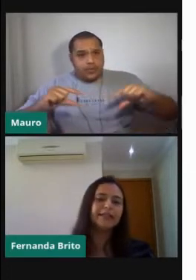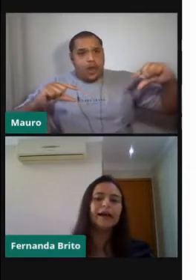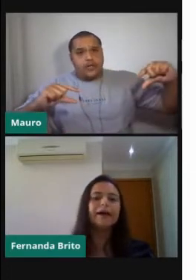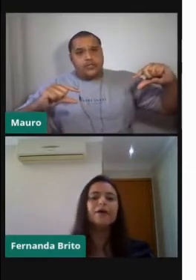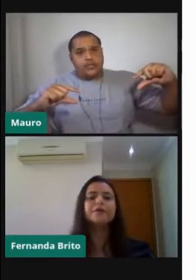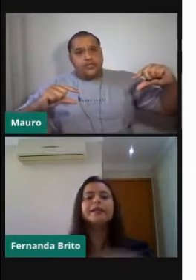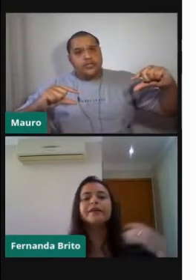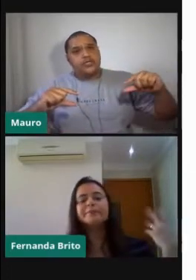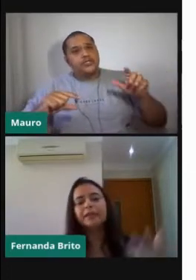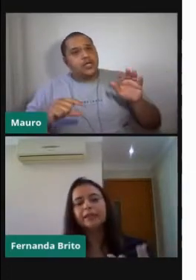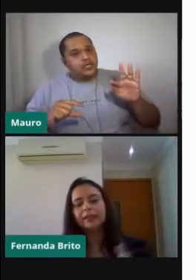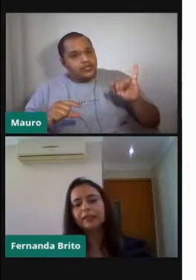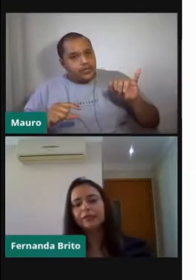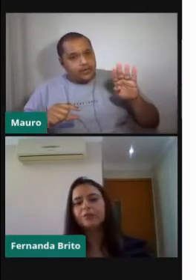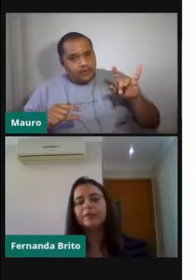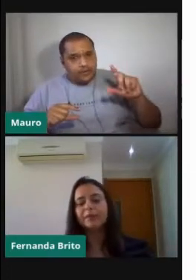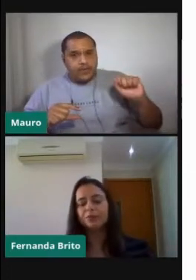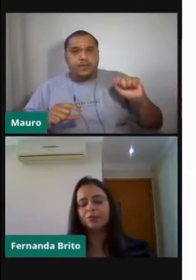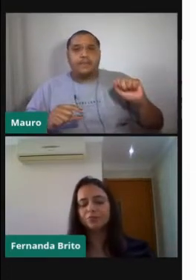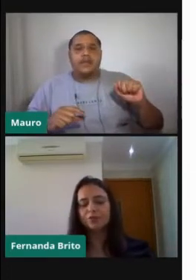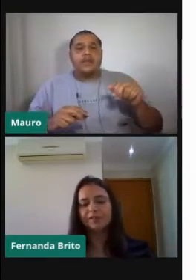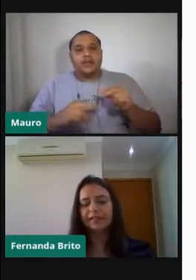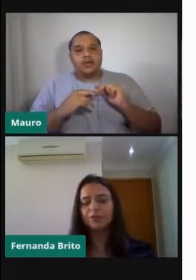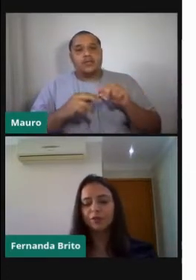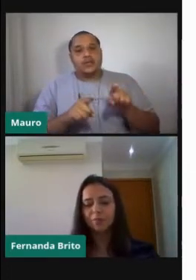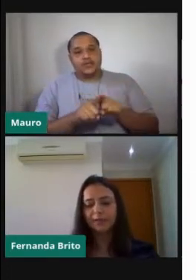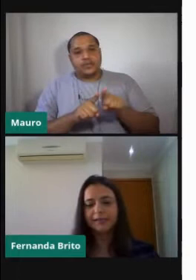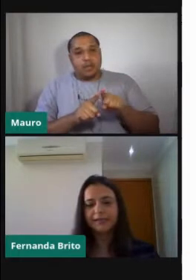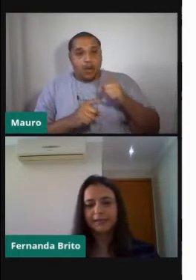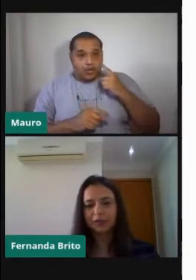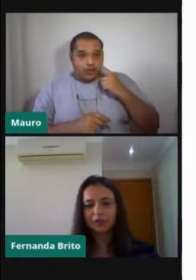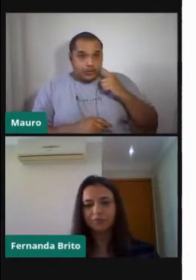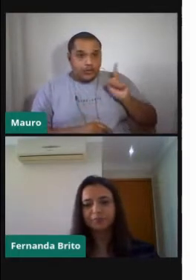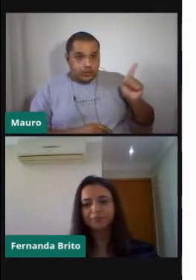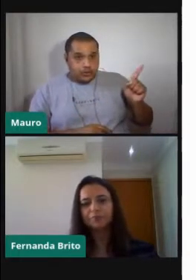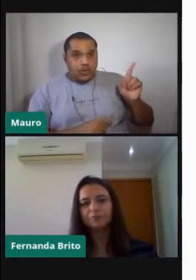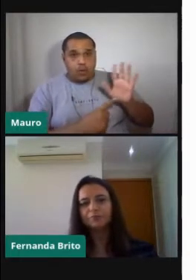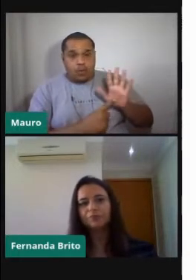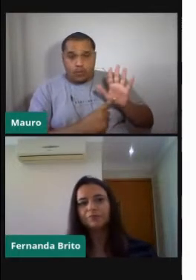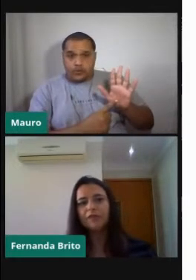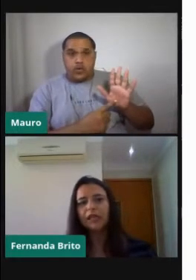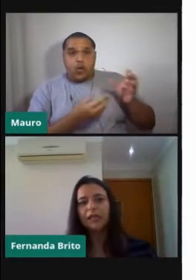lesão endotelial, né, e recrutamento de células para esse sítio.